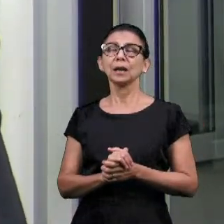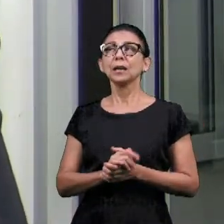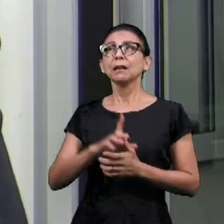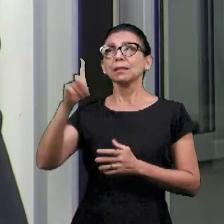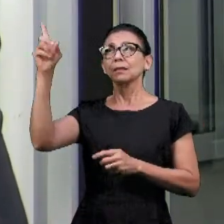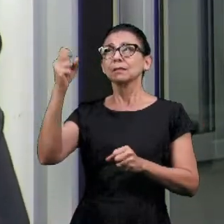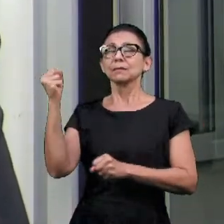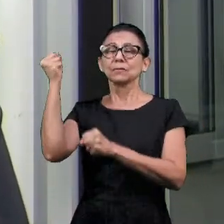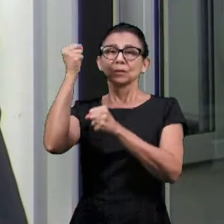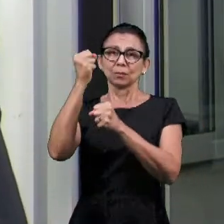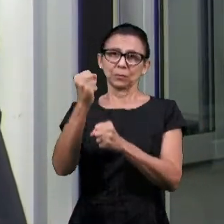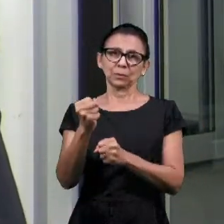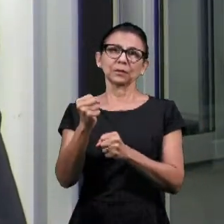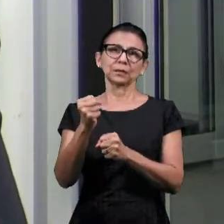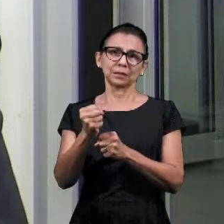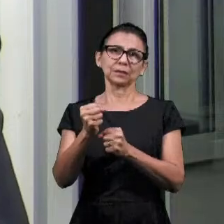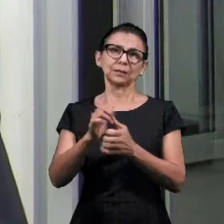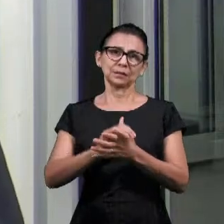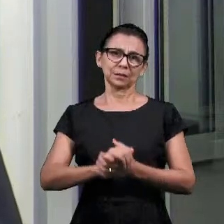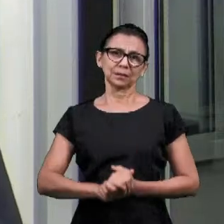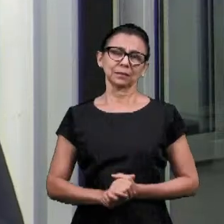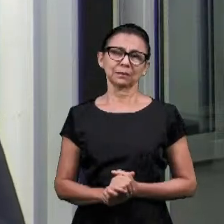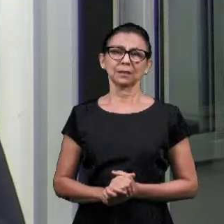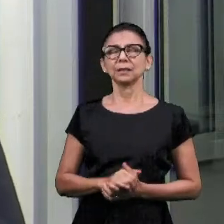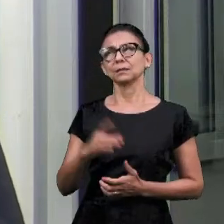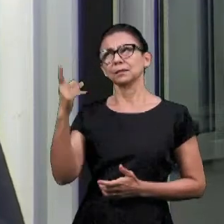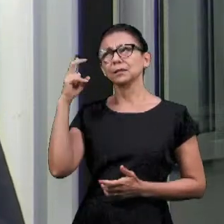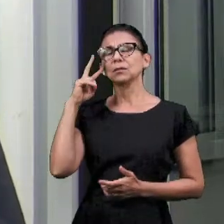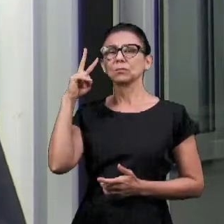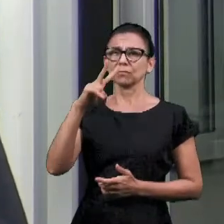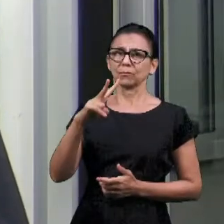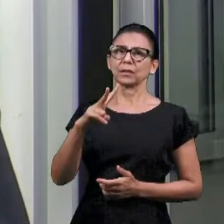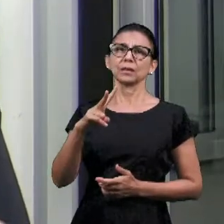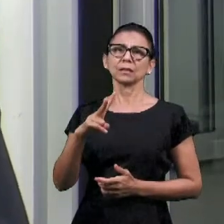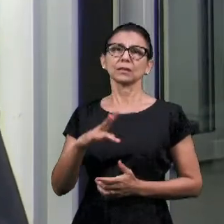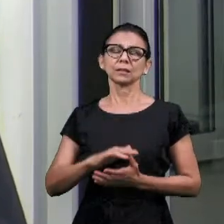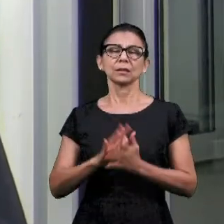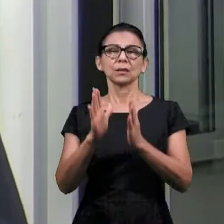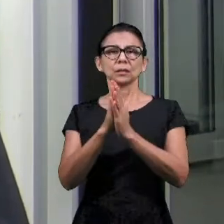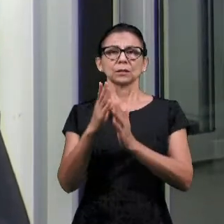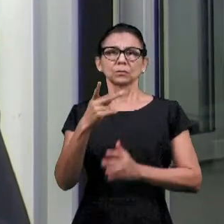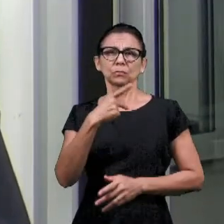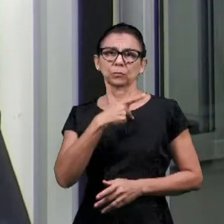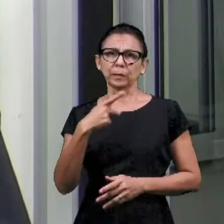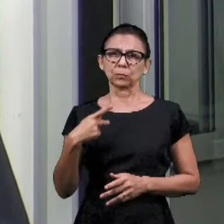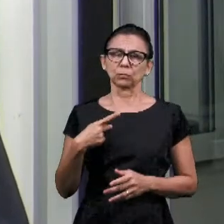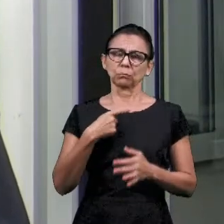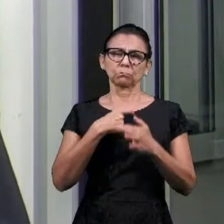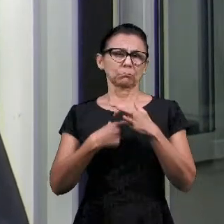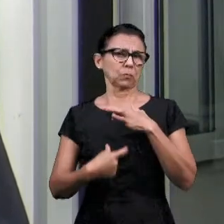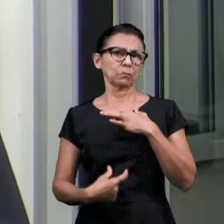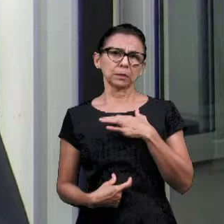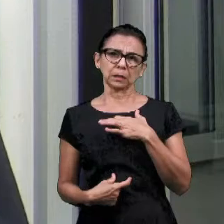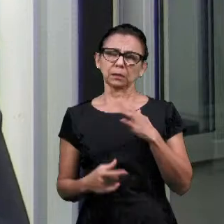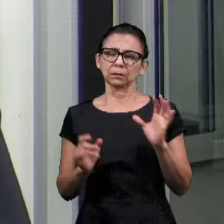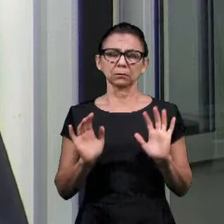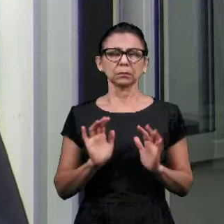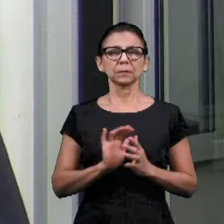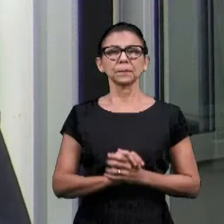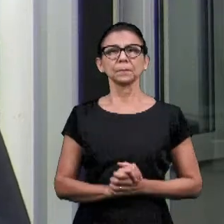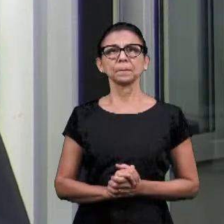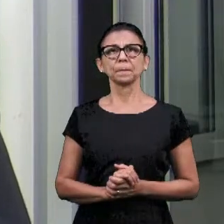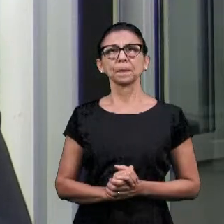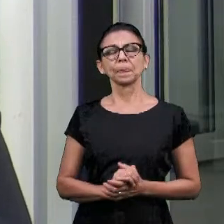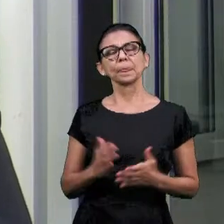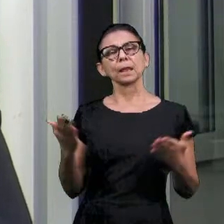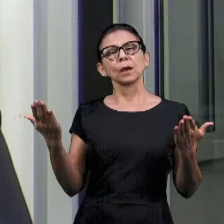a oração do pastor como ouve a oração do obreiro, do diácono, né? Cada um. Ontem eu conversava com um diácono, aliás, hoje pela